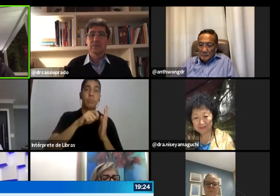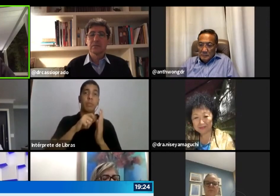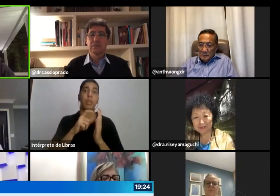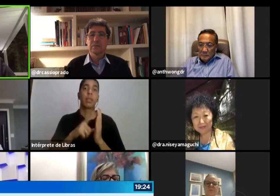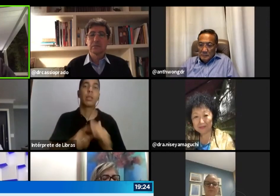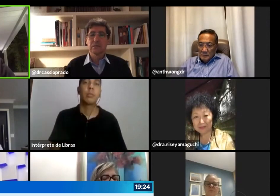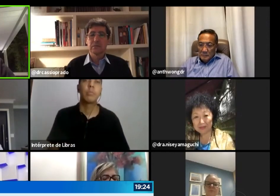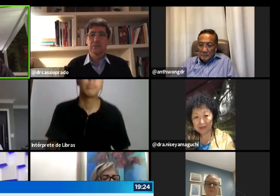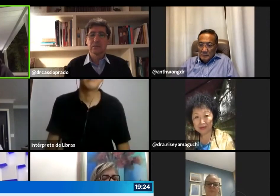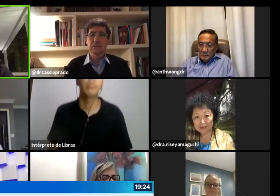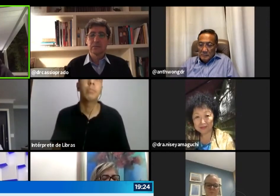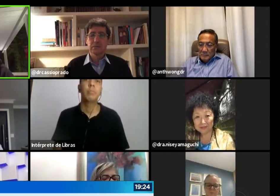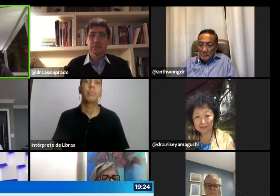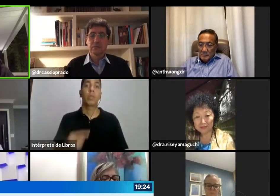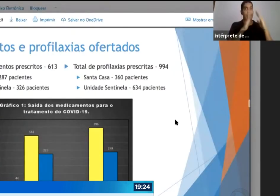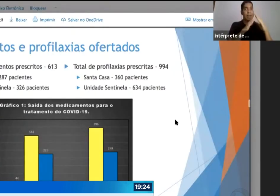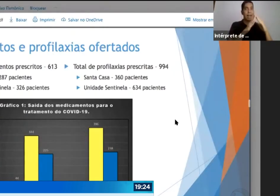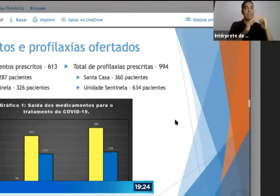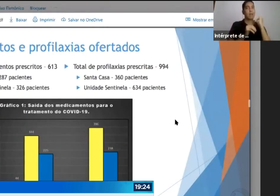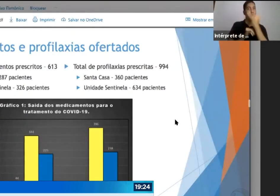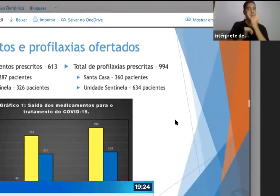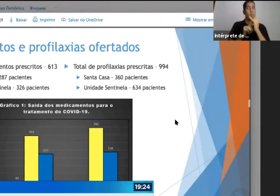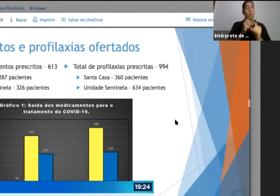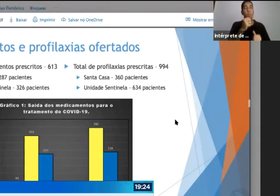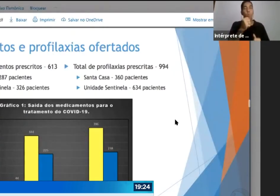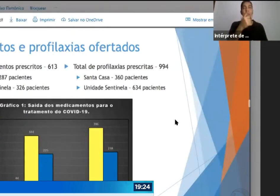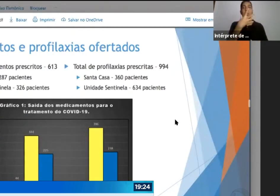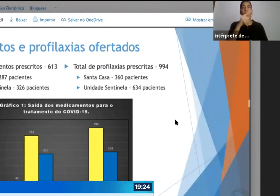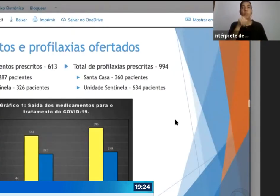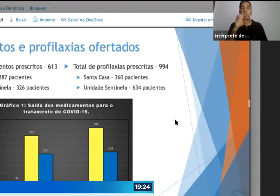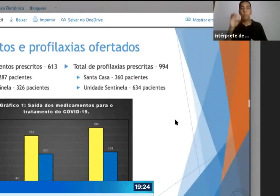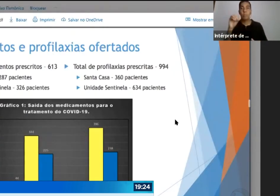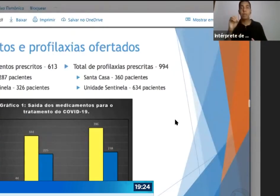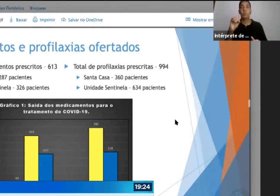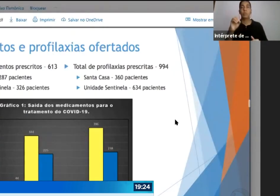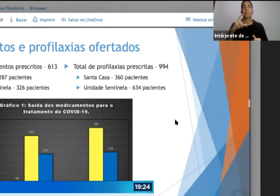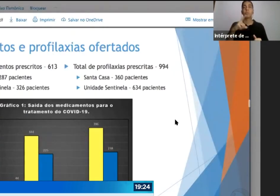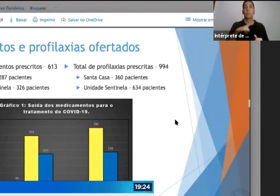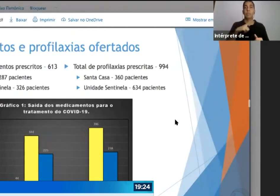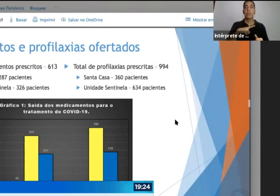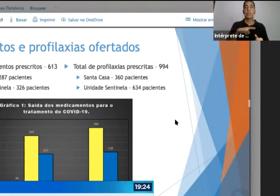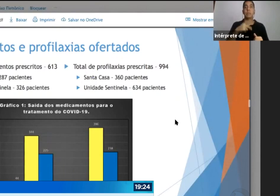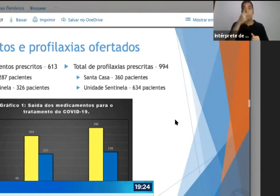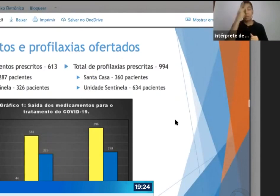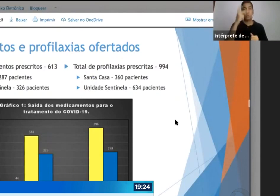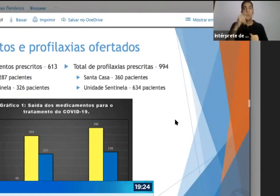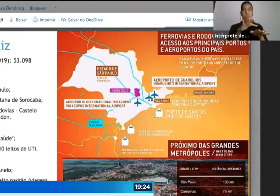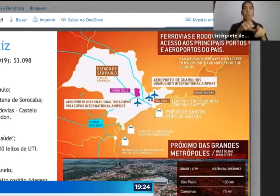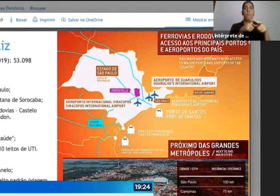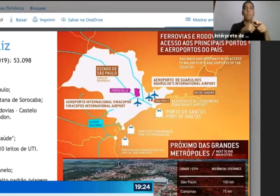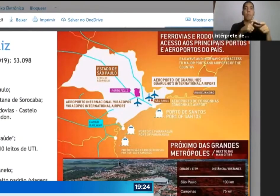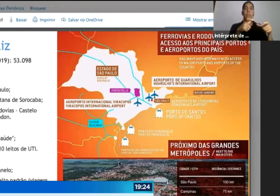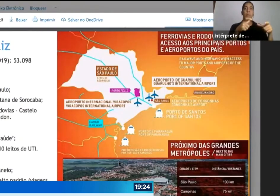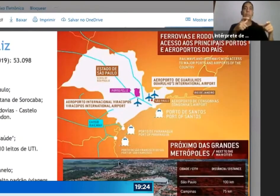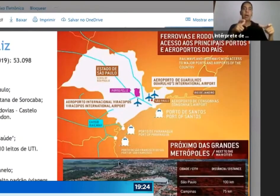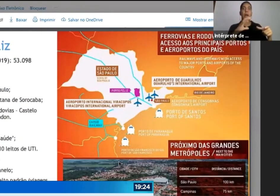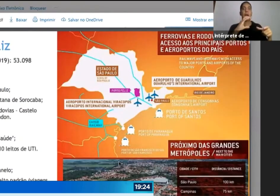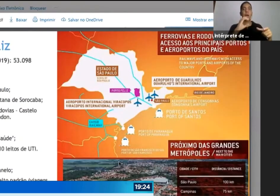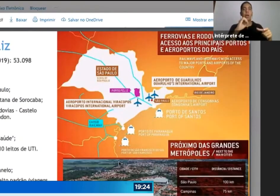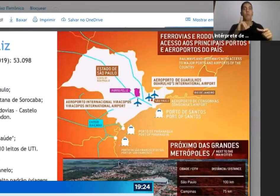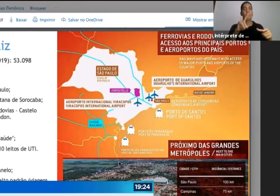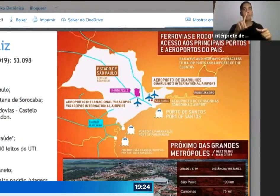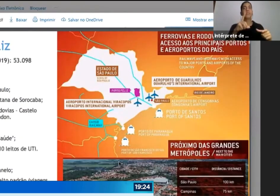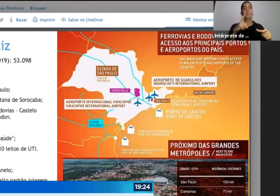sintomas aparecerem como profilaxia eles apresentam inclusive resultados práticos em algumas cidades como